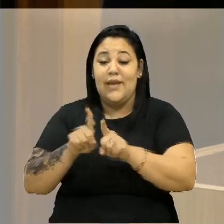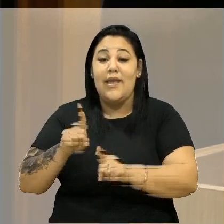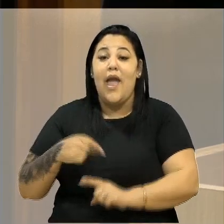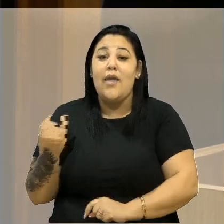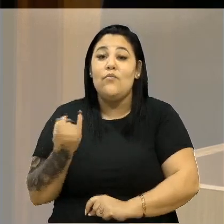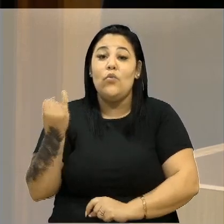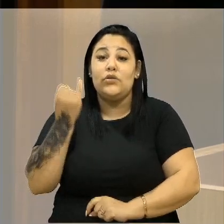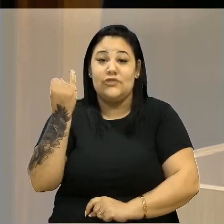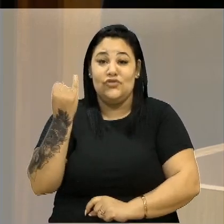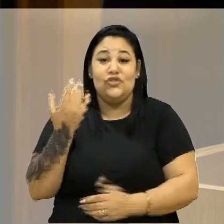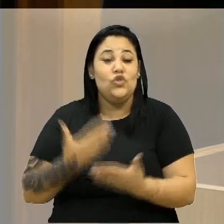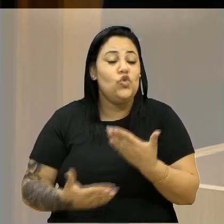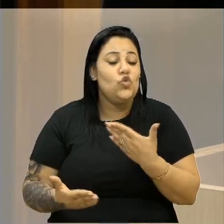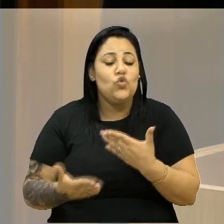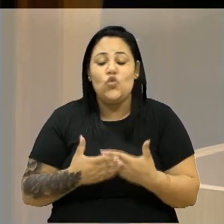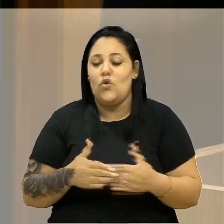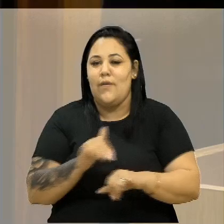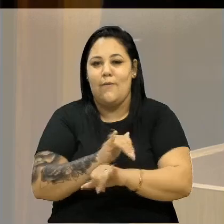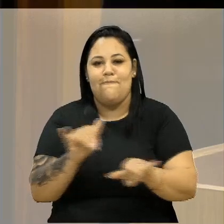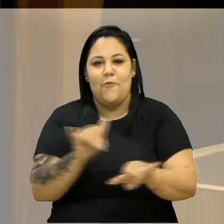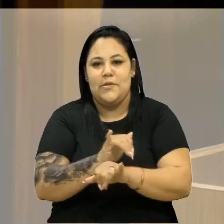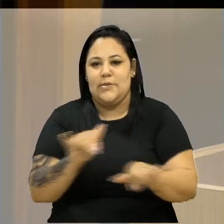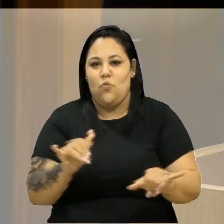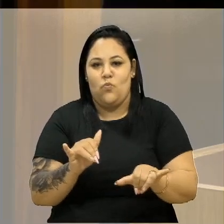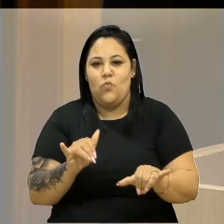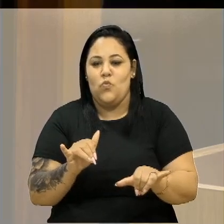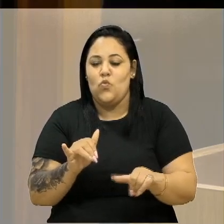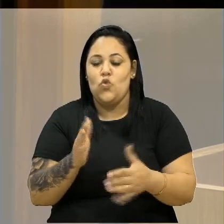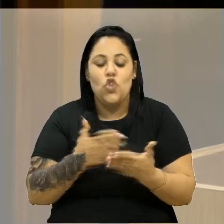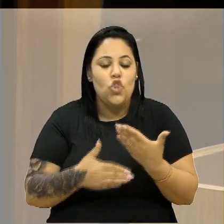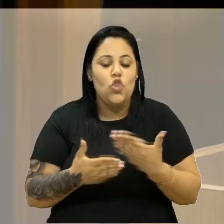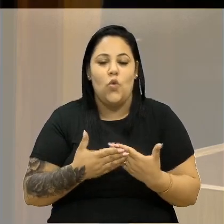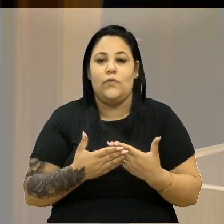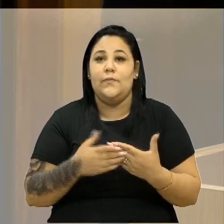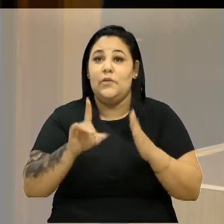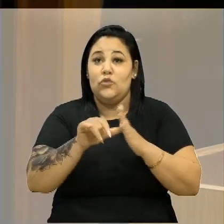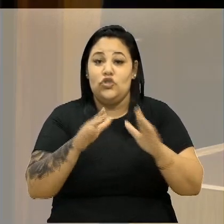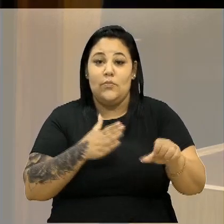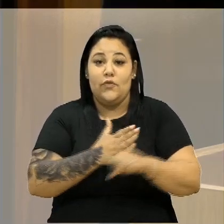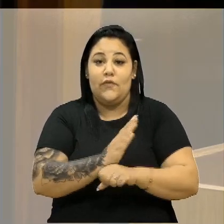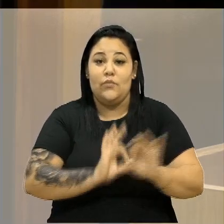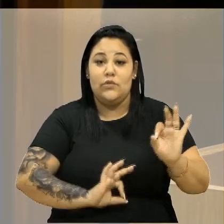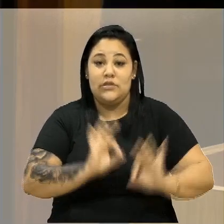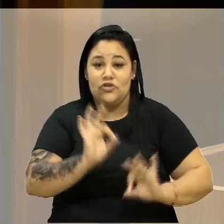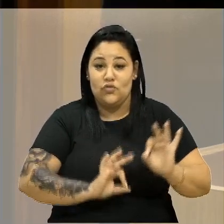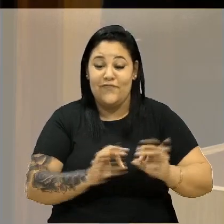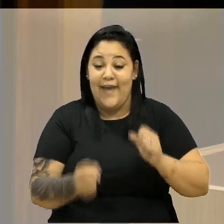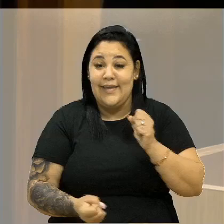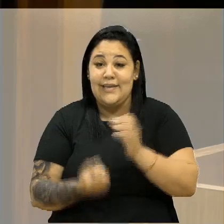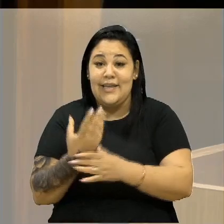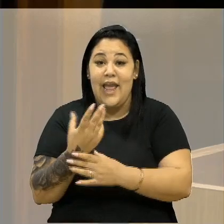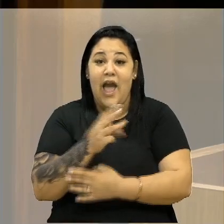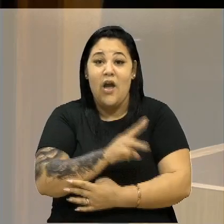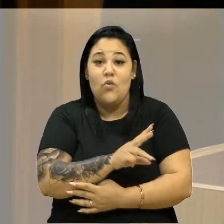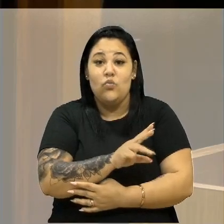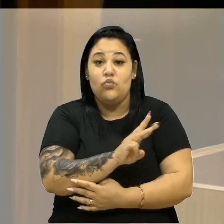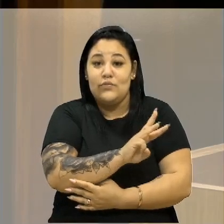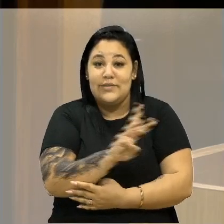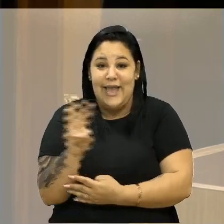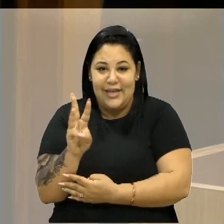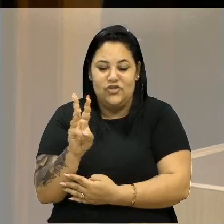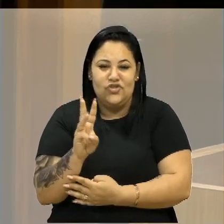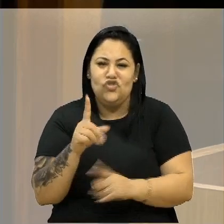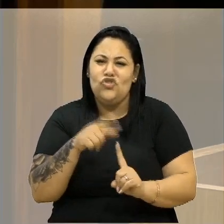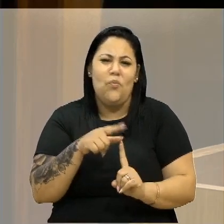porque todos esses dados agora estarão presentes, depois de aprovado esse projeto, num portal atualizado mensalmente. Peço a palavra, senhor